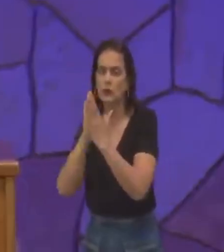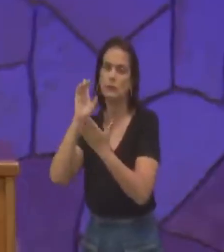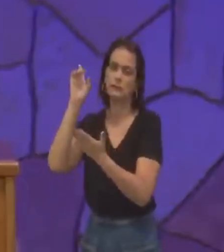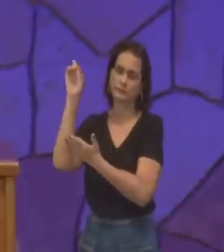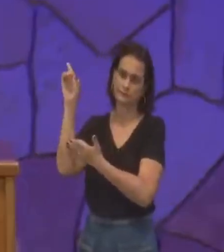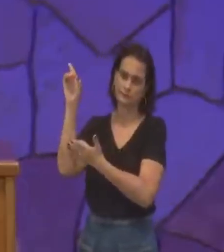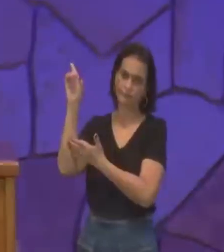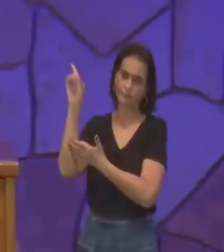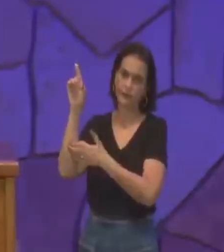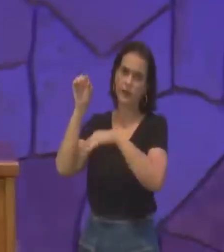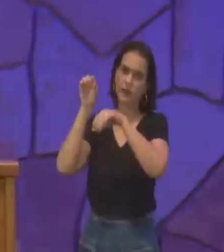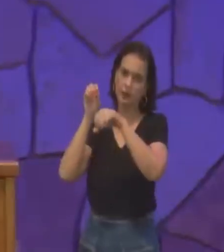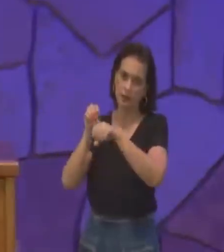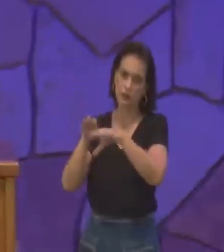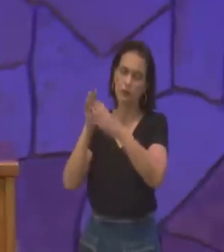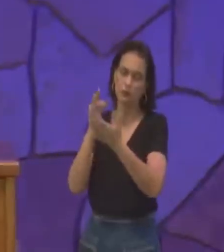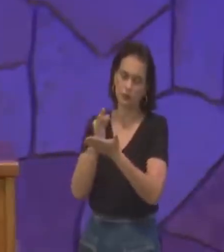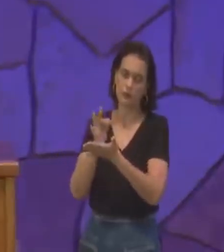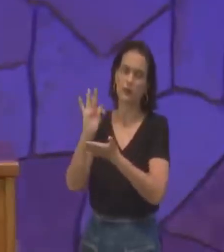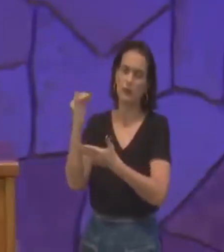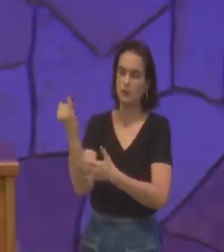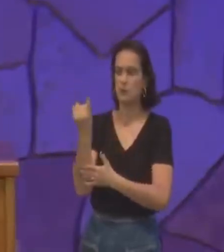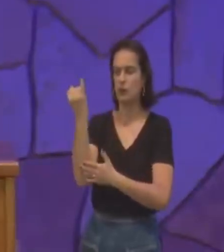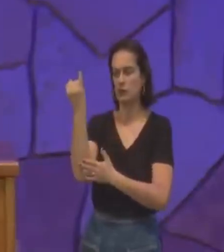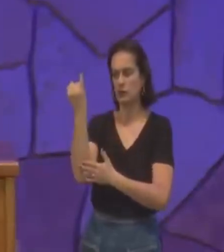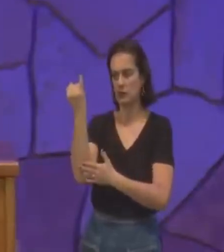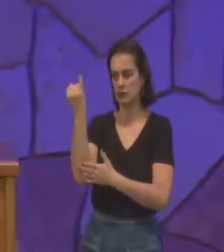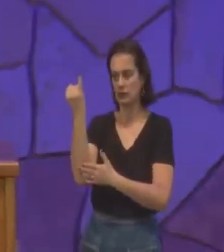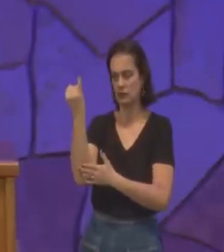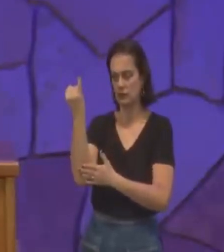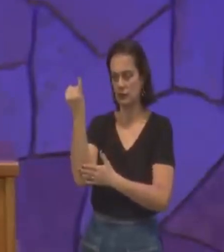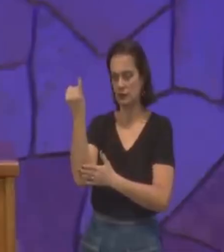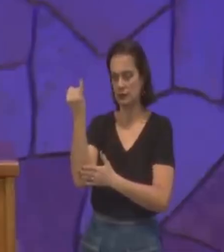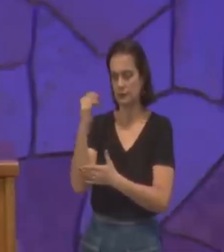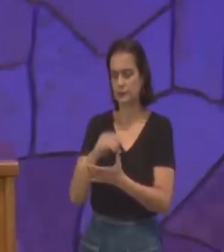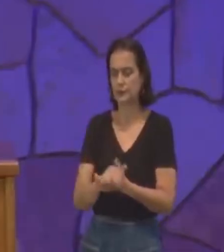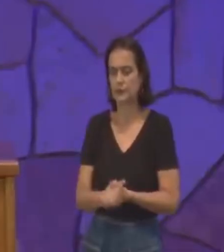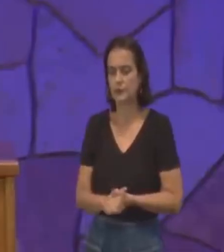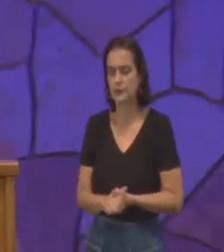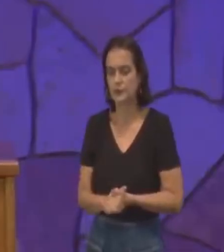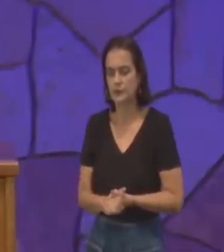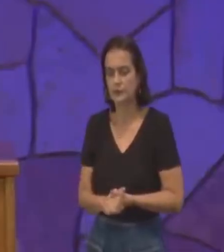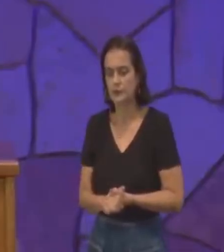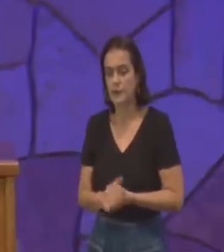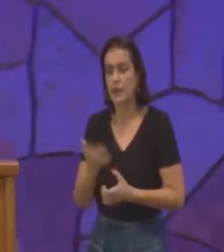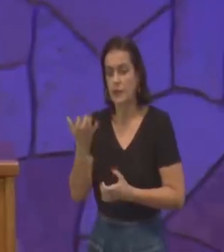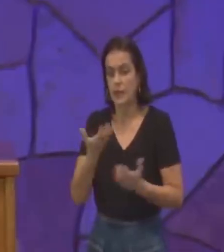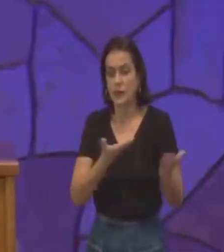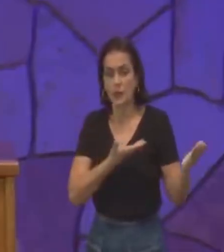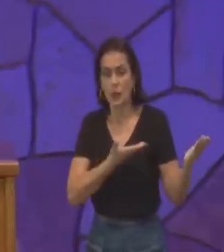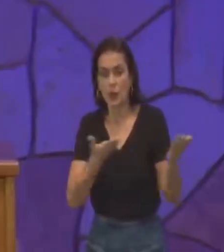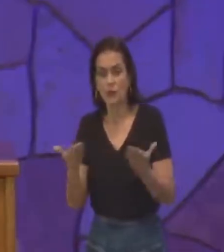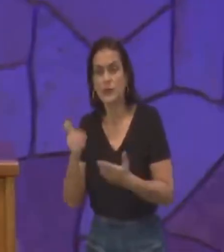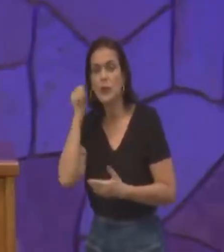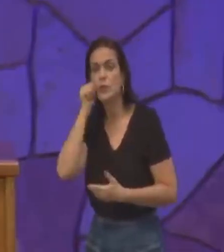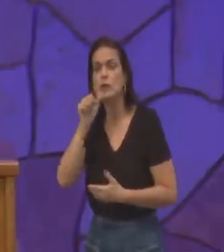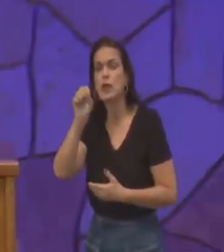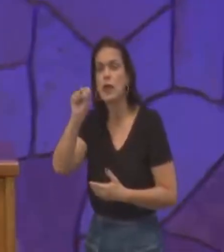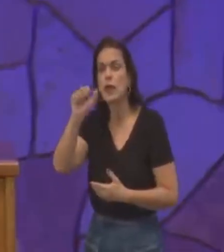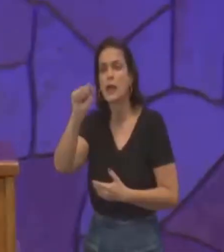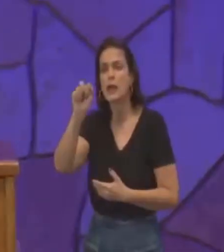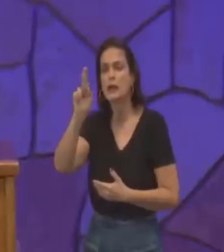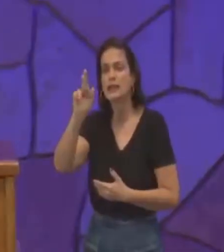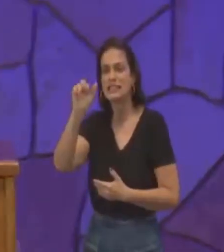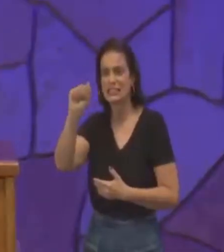Deus, e a educação teológica, ela é importante nesse processo. Para concluir, eu quero convidar a nossa irmã Sara. Ela